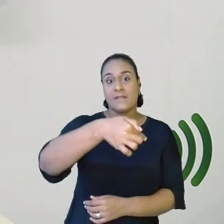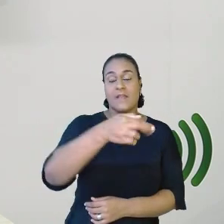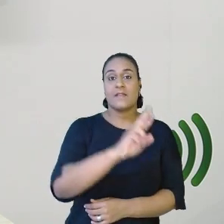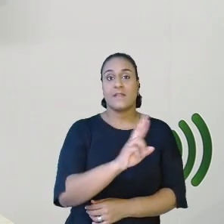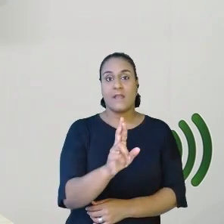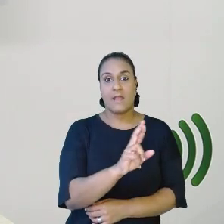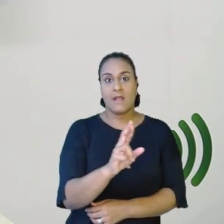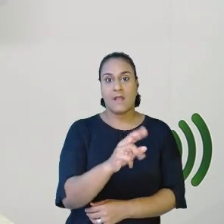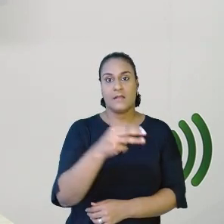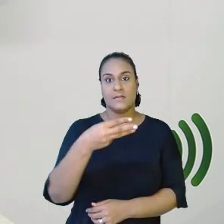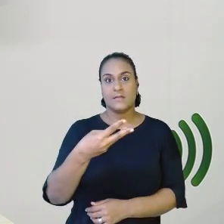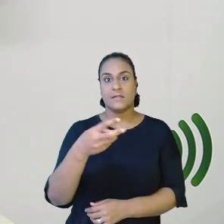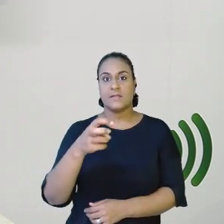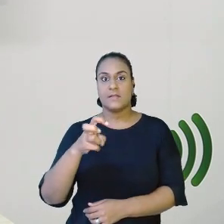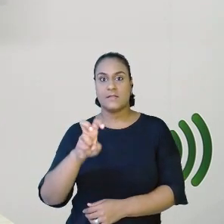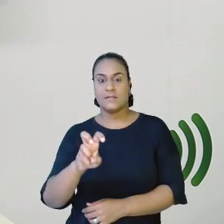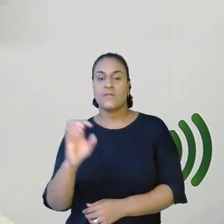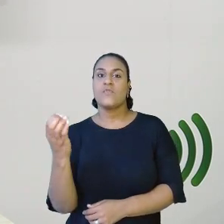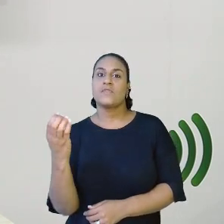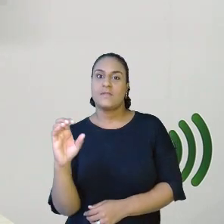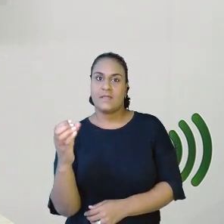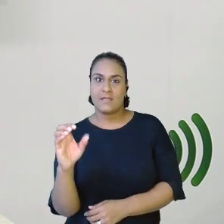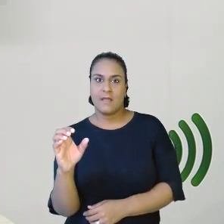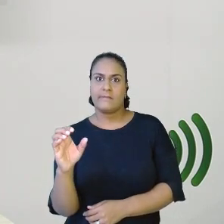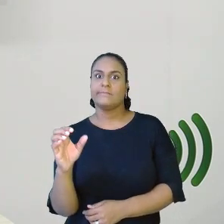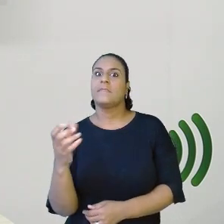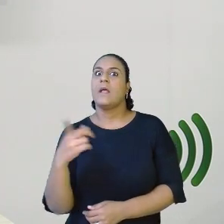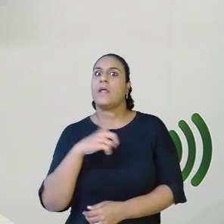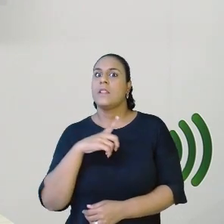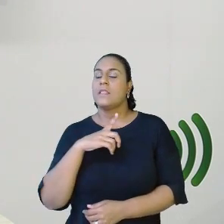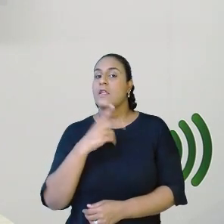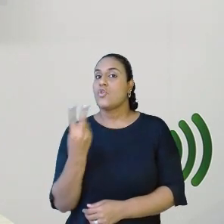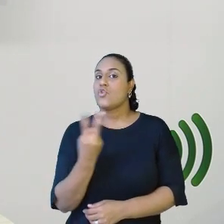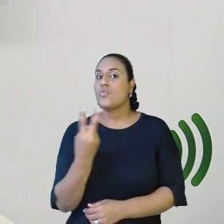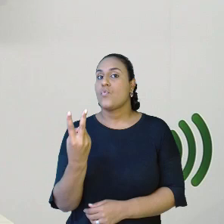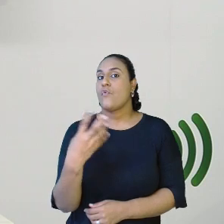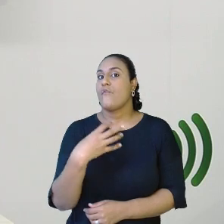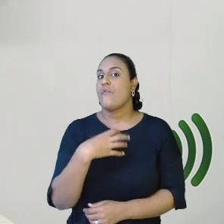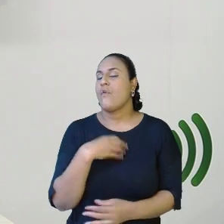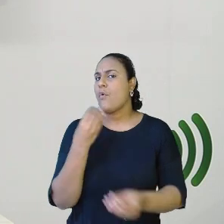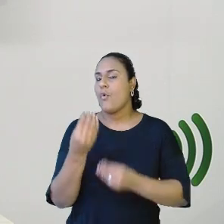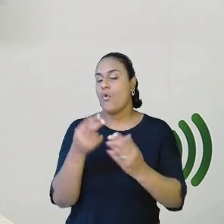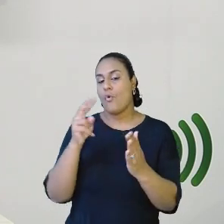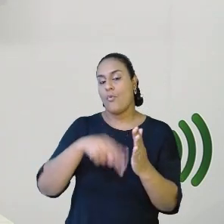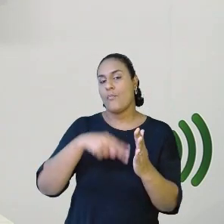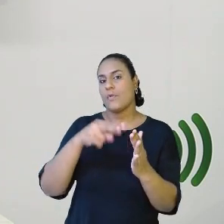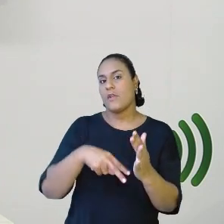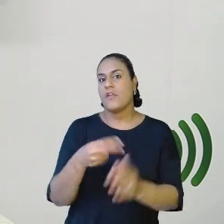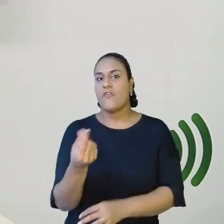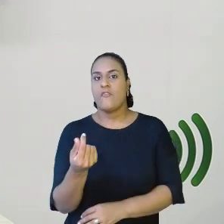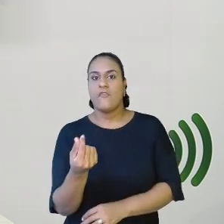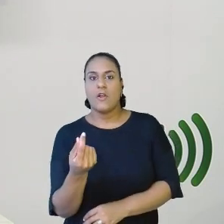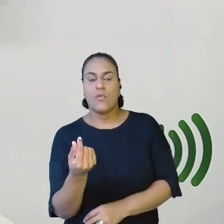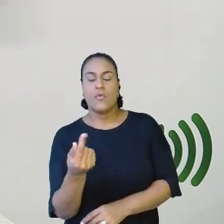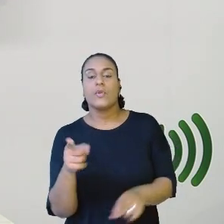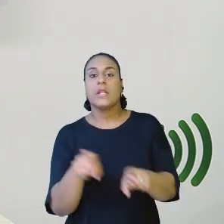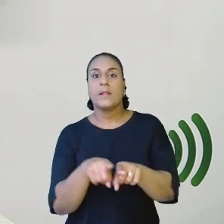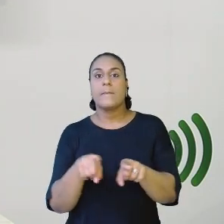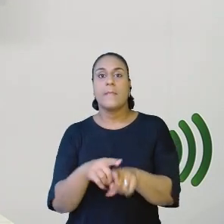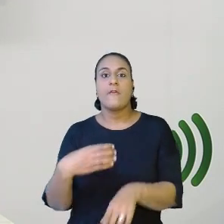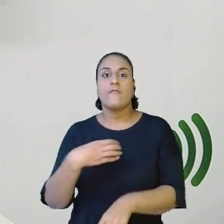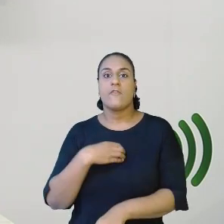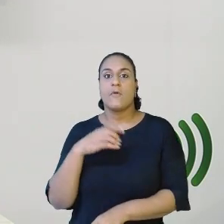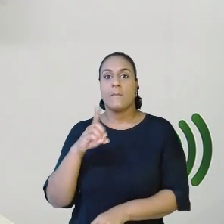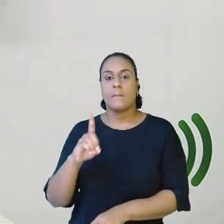7,35. Então, as duas formas de lermos esse número, em forma de valores, né? Em forma decimal, que nós